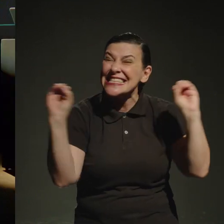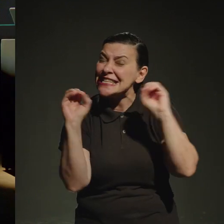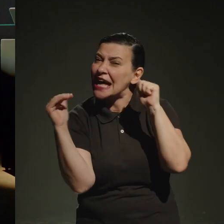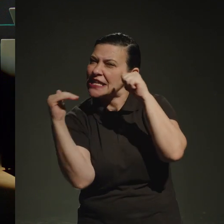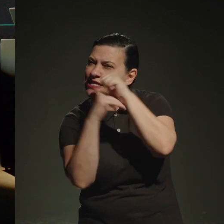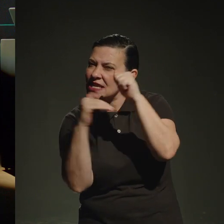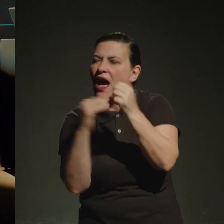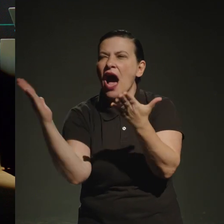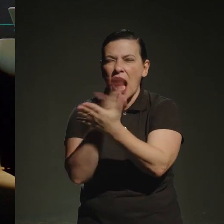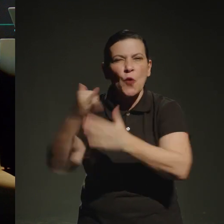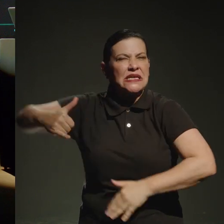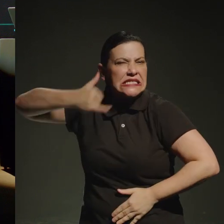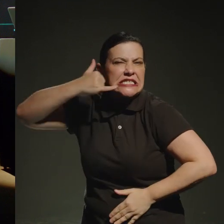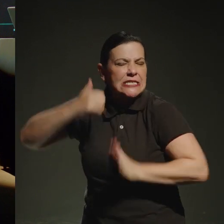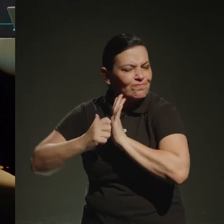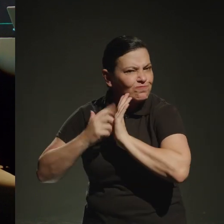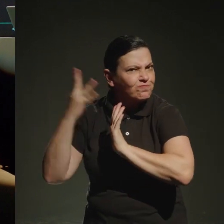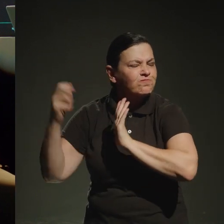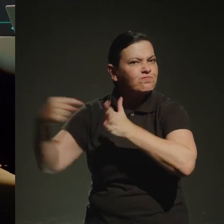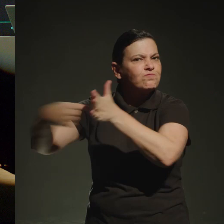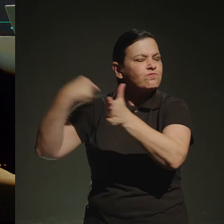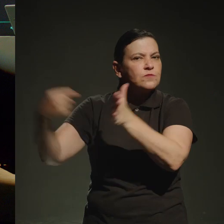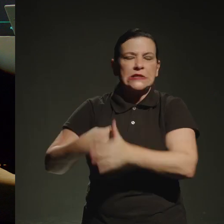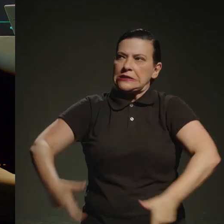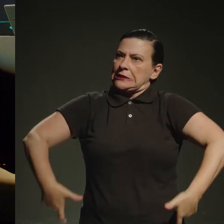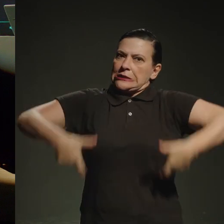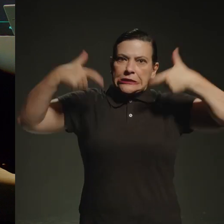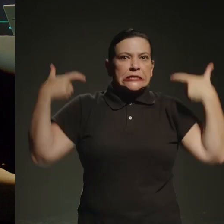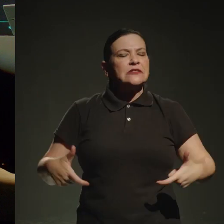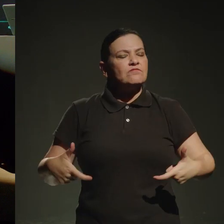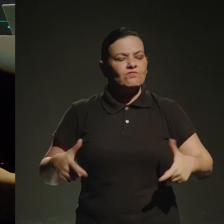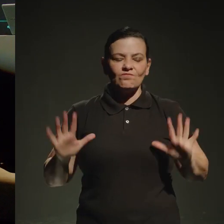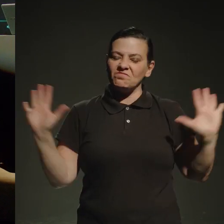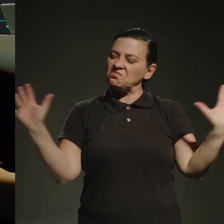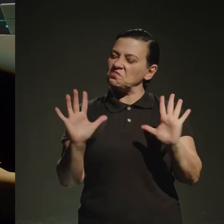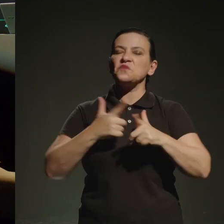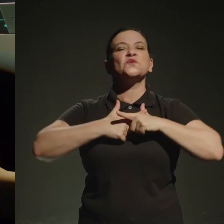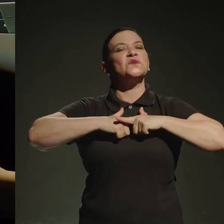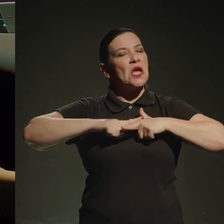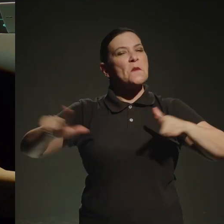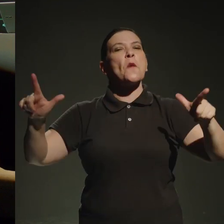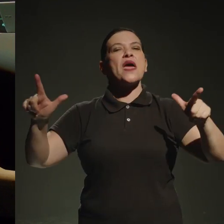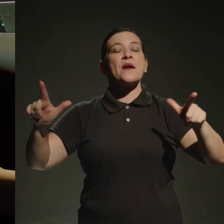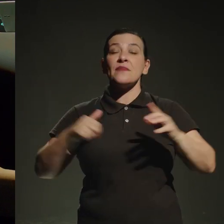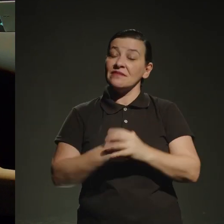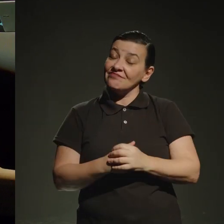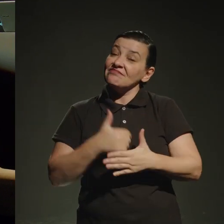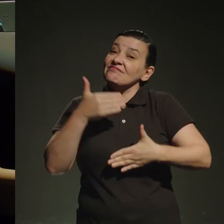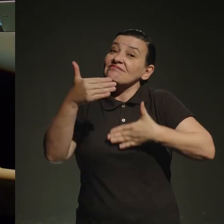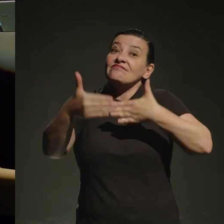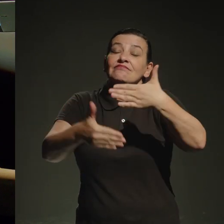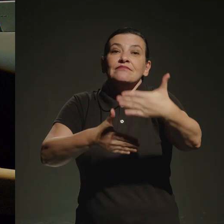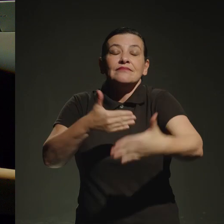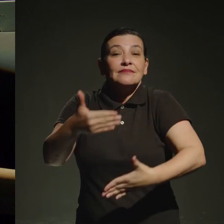Paciência, paciência. No começo vai ser assim mesmo. Afinal, nunca contei a ninguém desse meu plano. Algumas pessoas vão ligar, insistir,